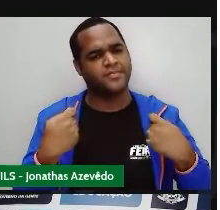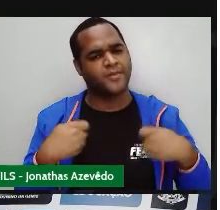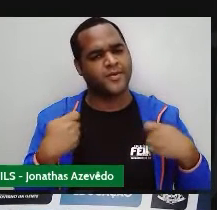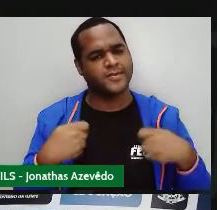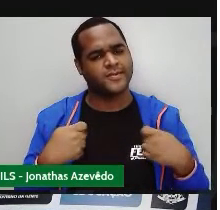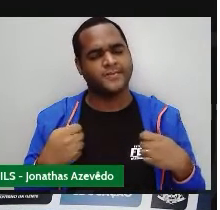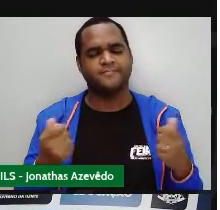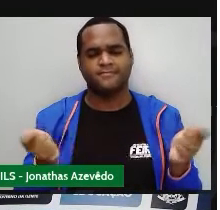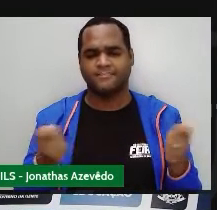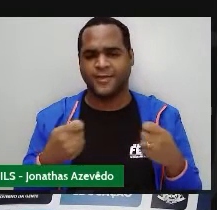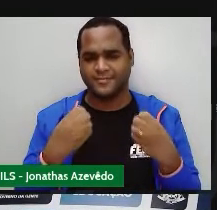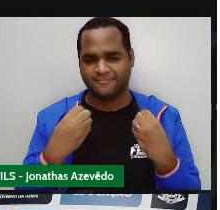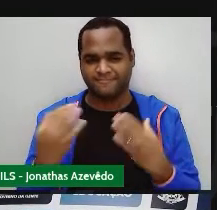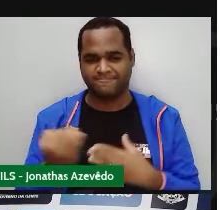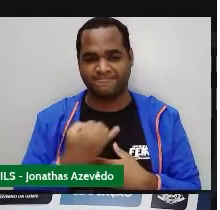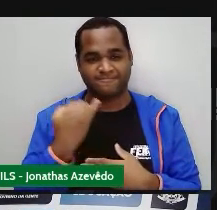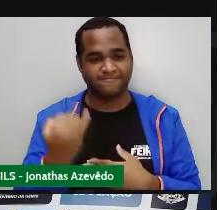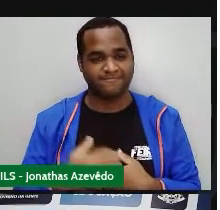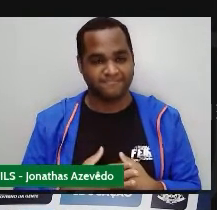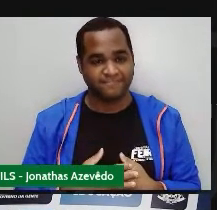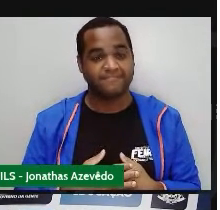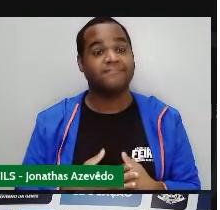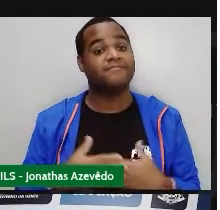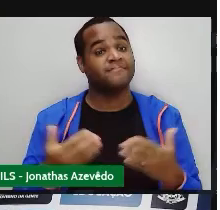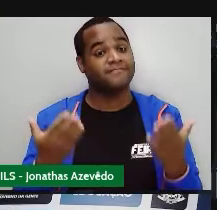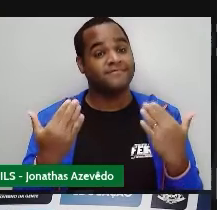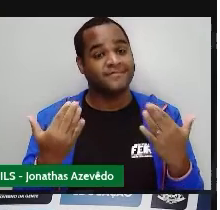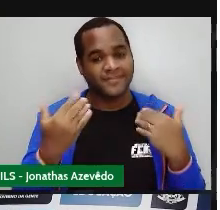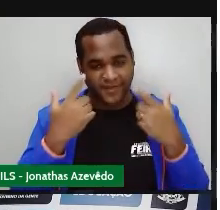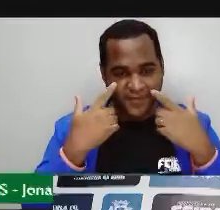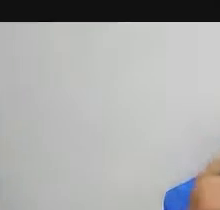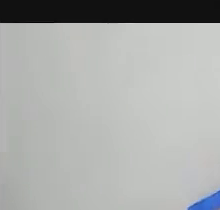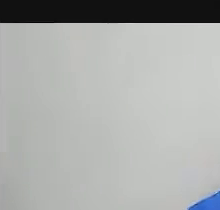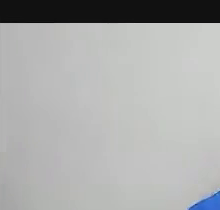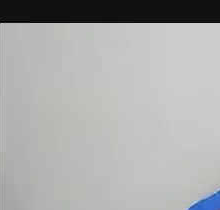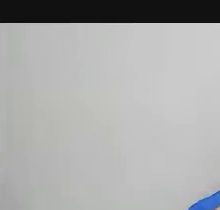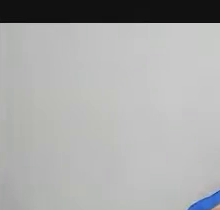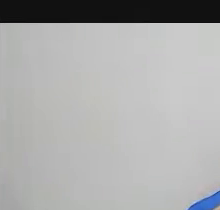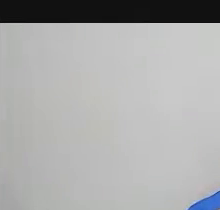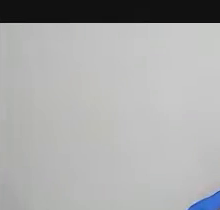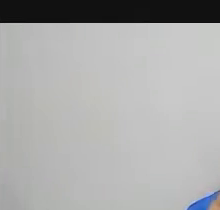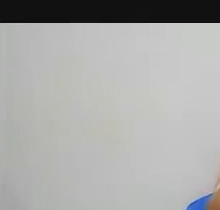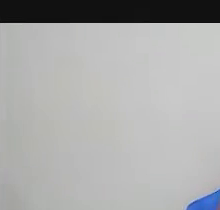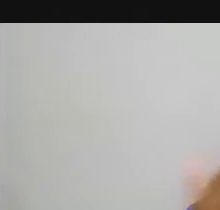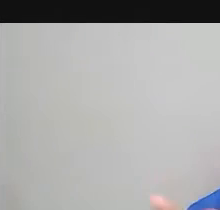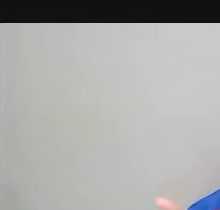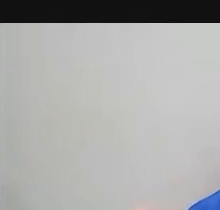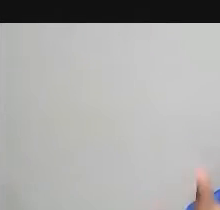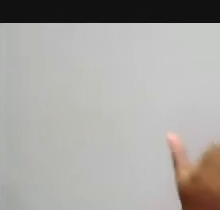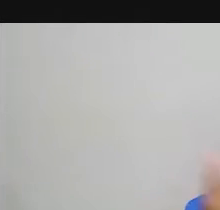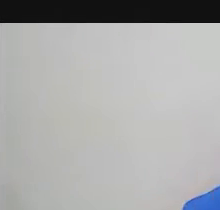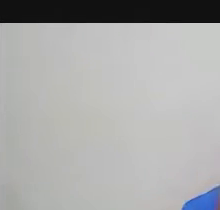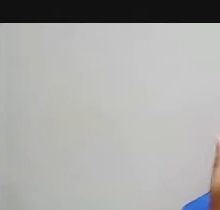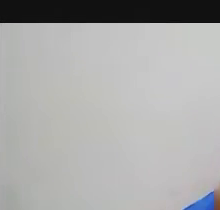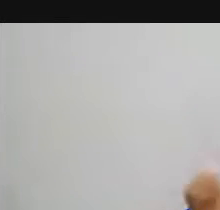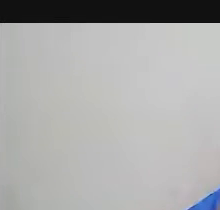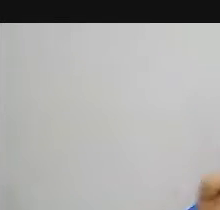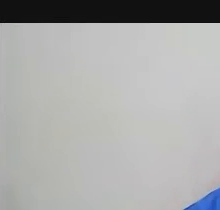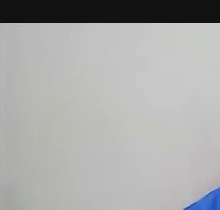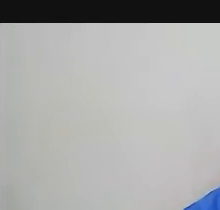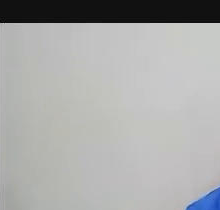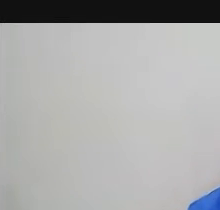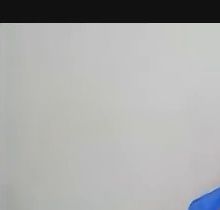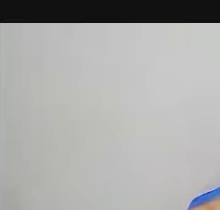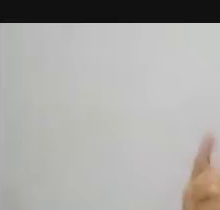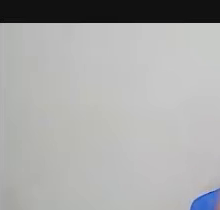isso daí beleza bom então vamos lá para o nosso a fazer a nossa aula acontecer